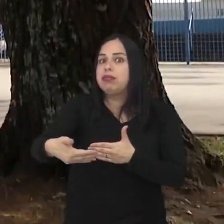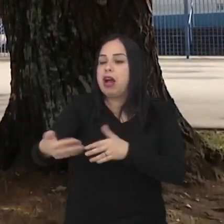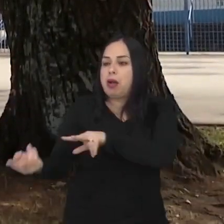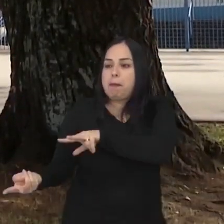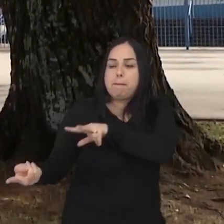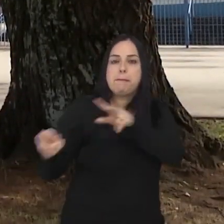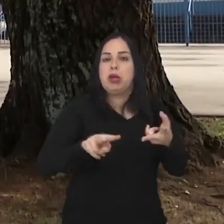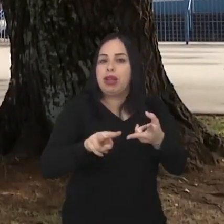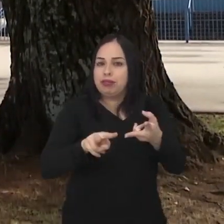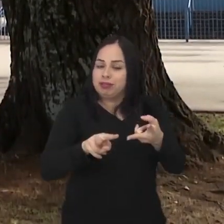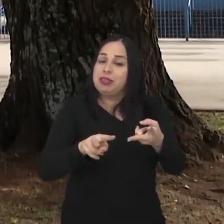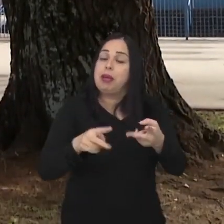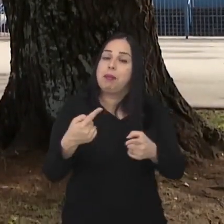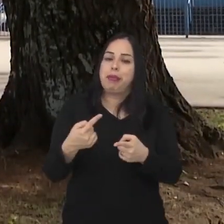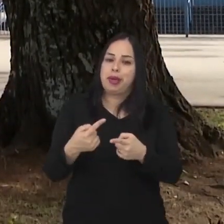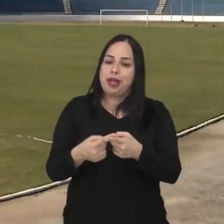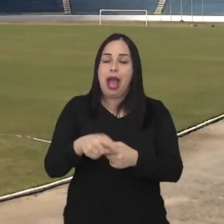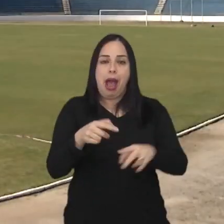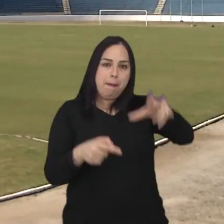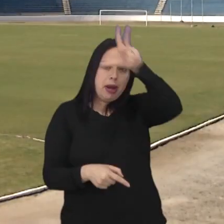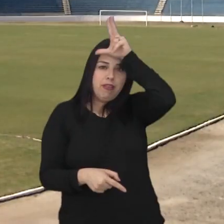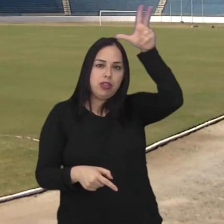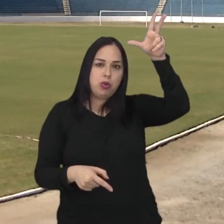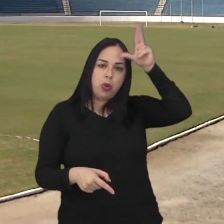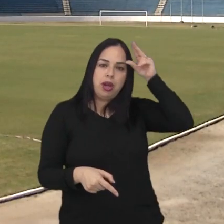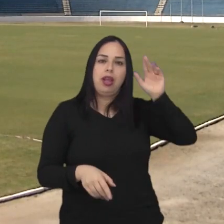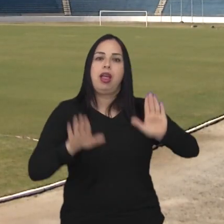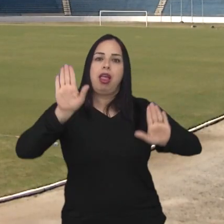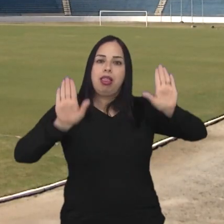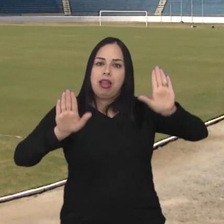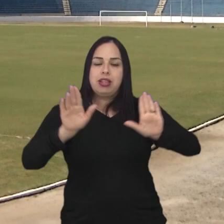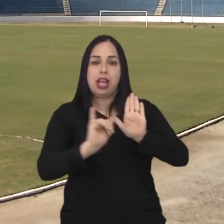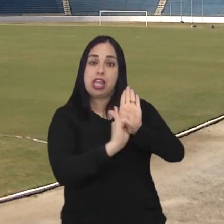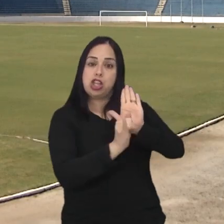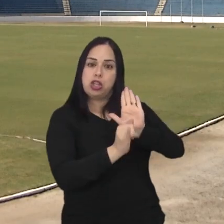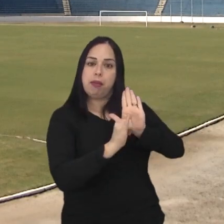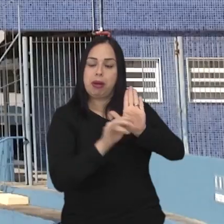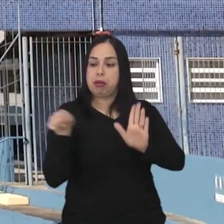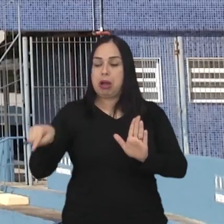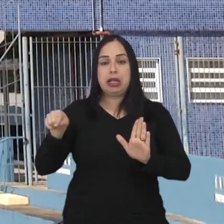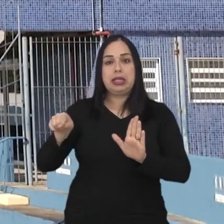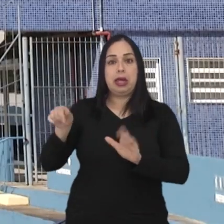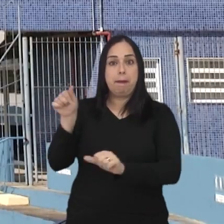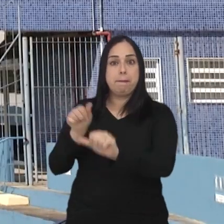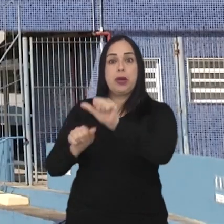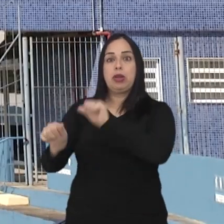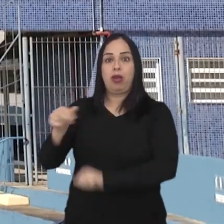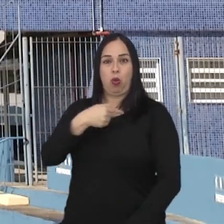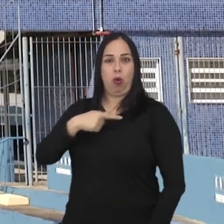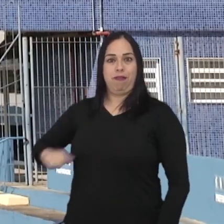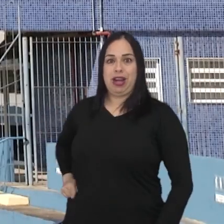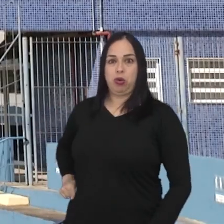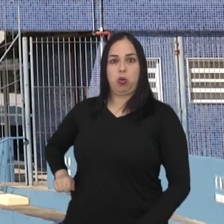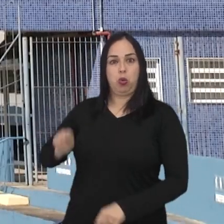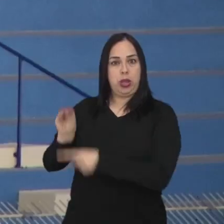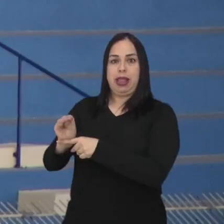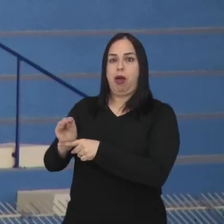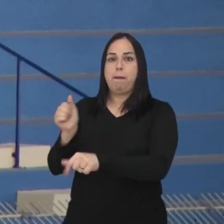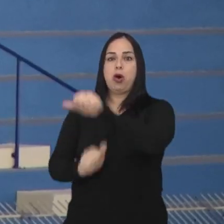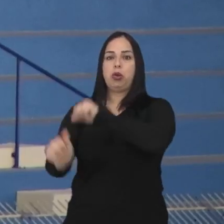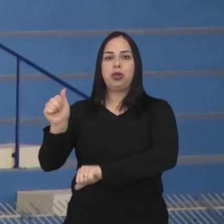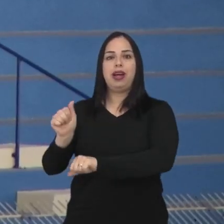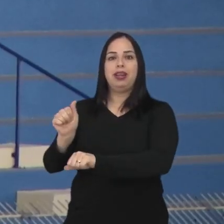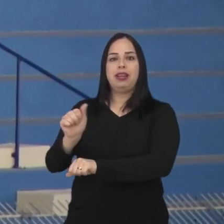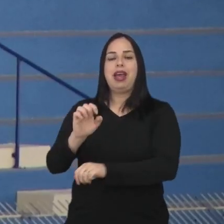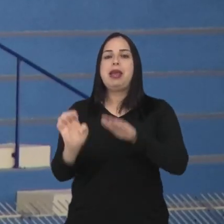deve se tornar uma arena multiuso. Isso porque a prefeitura abriu concessão para tornar o espaço público-privado. Mas e